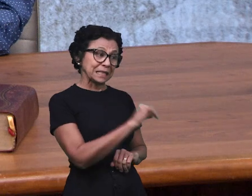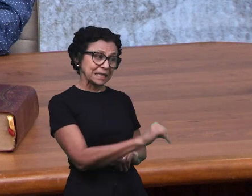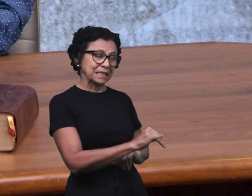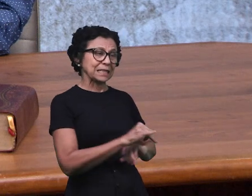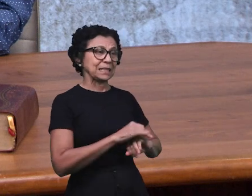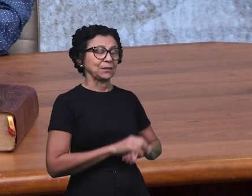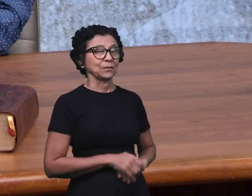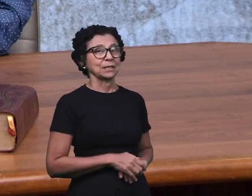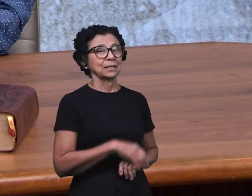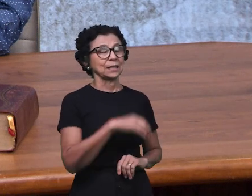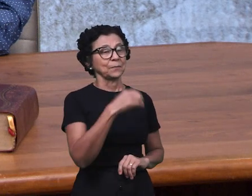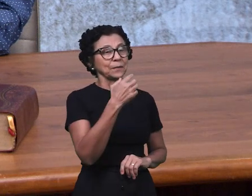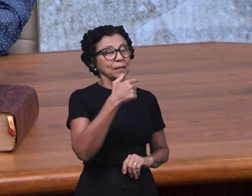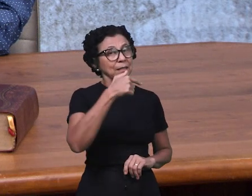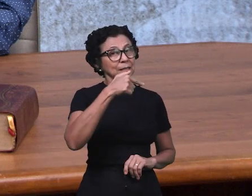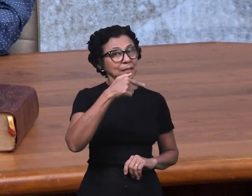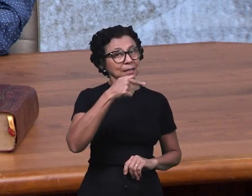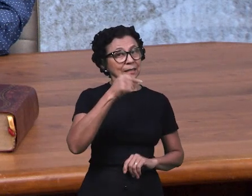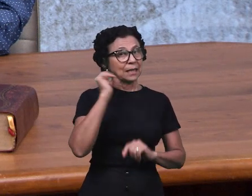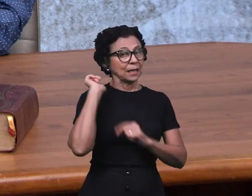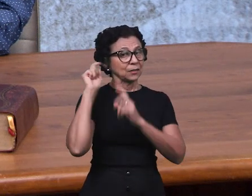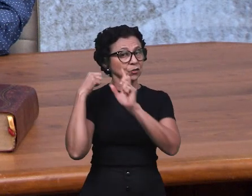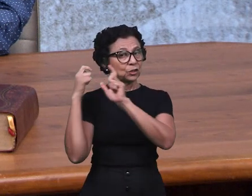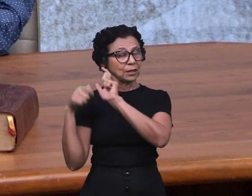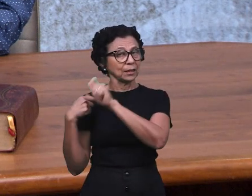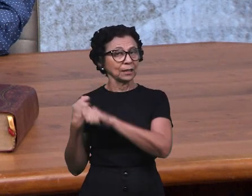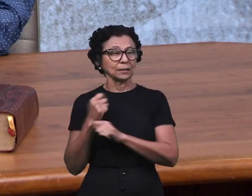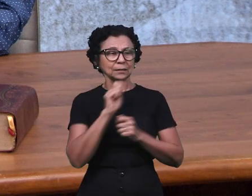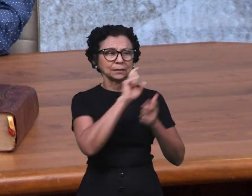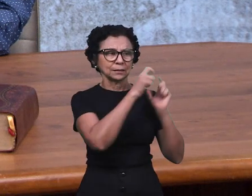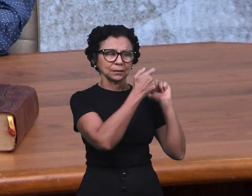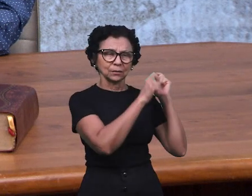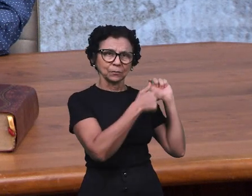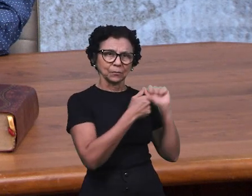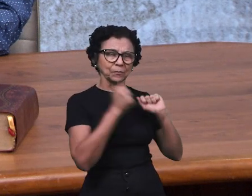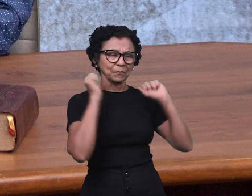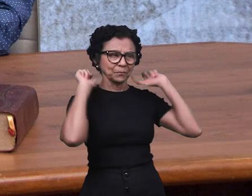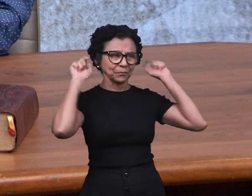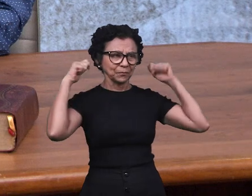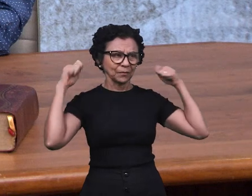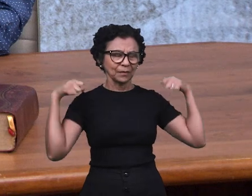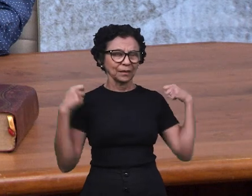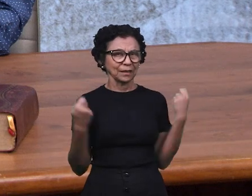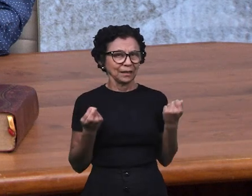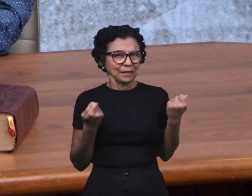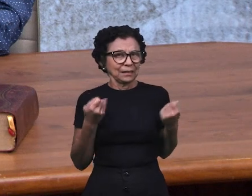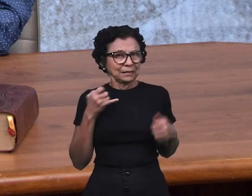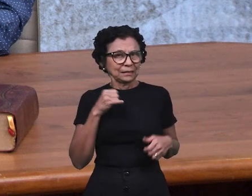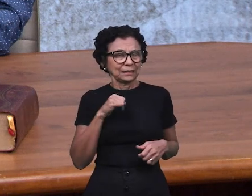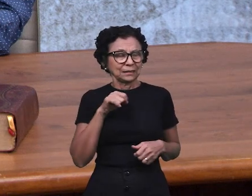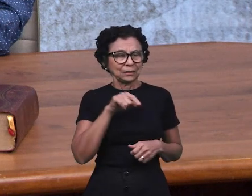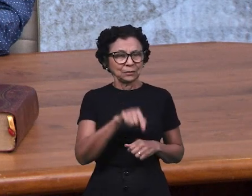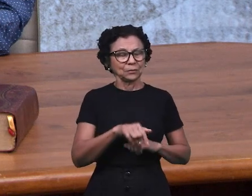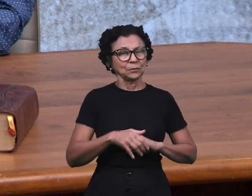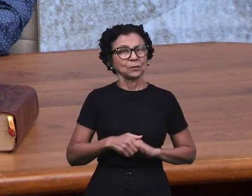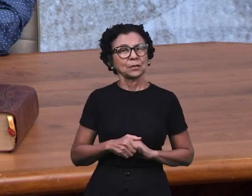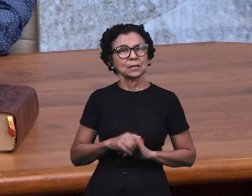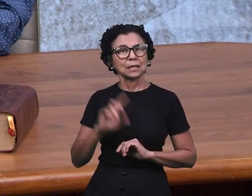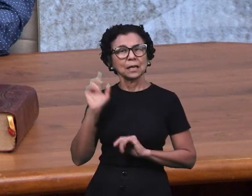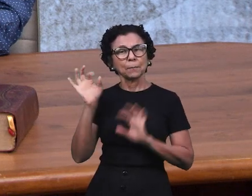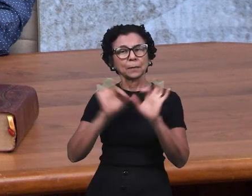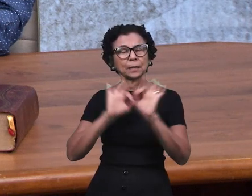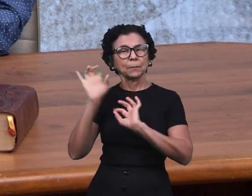teceres 7 tranças dos cabelos da minha cabeça com os liços de teia. E ela